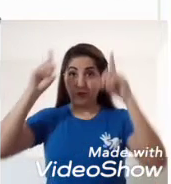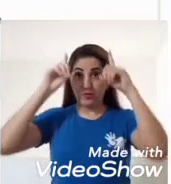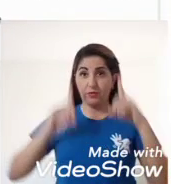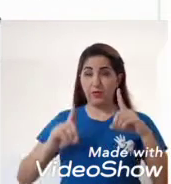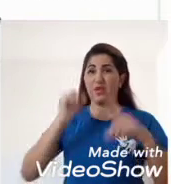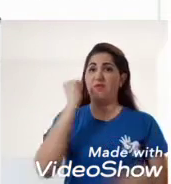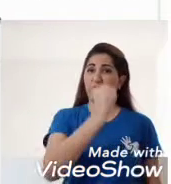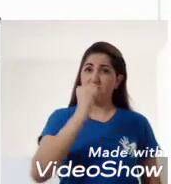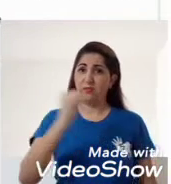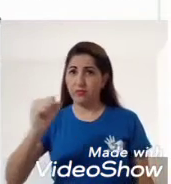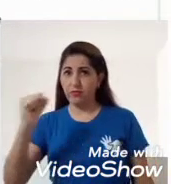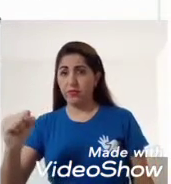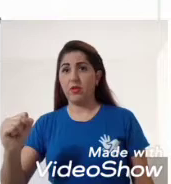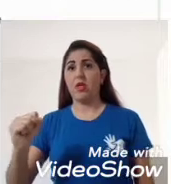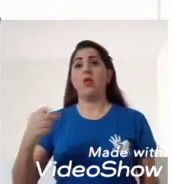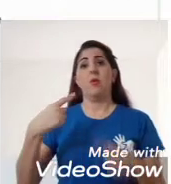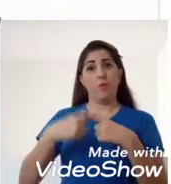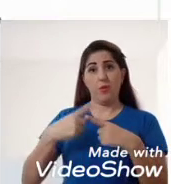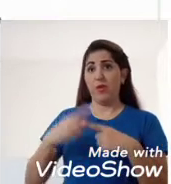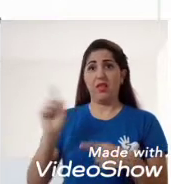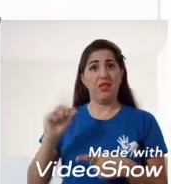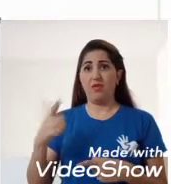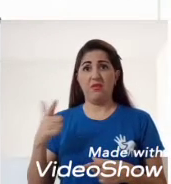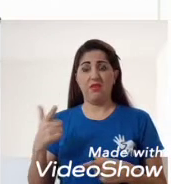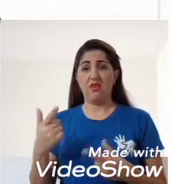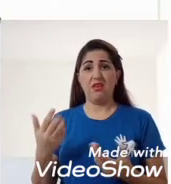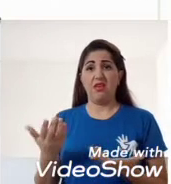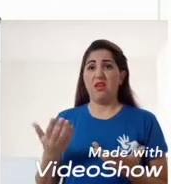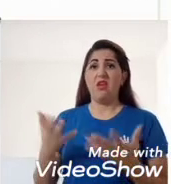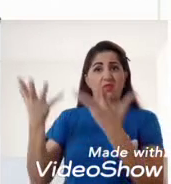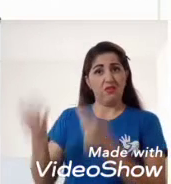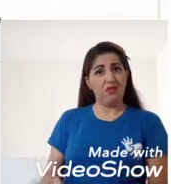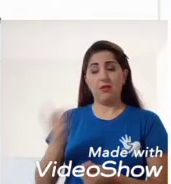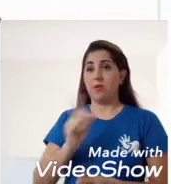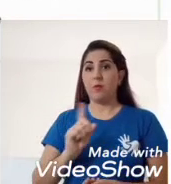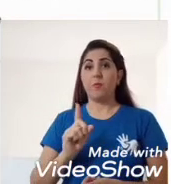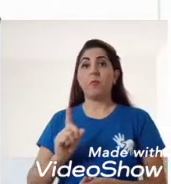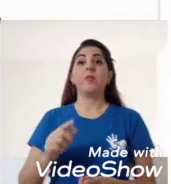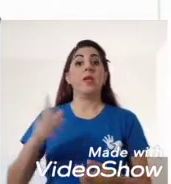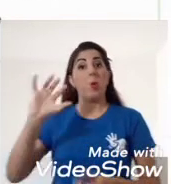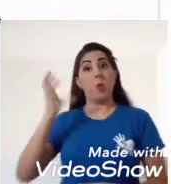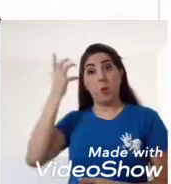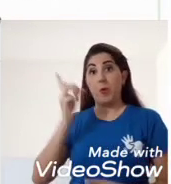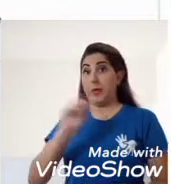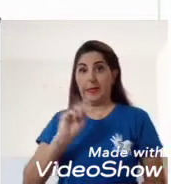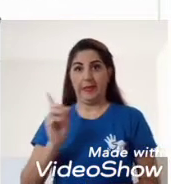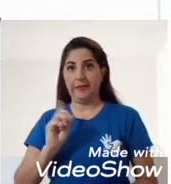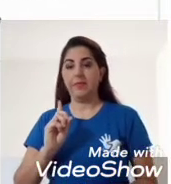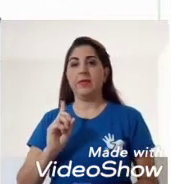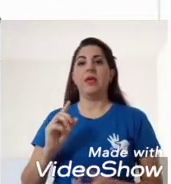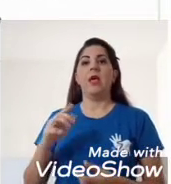profissão mais valorizada da época. Não ocorre mais, há grandes dificuldades para garantir